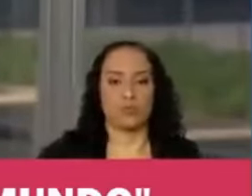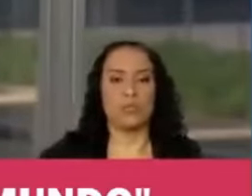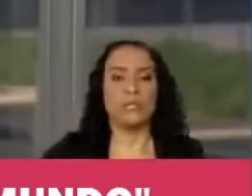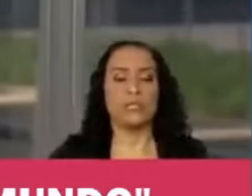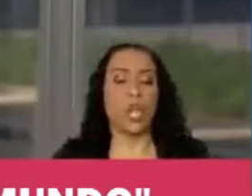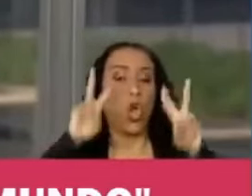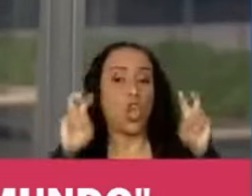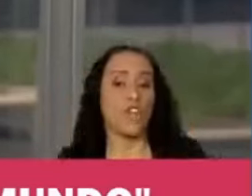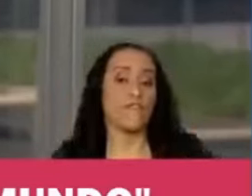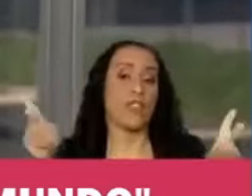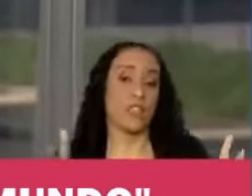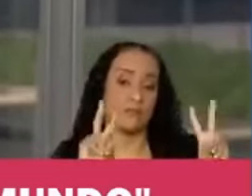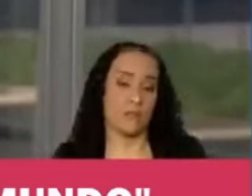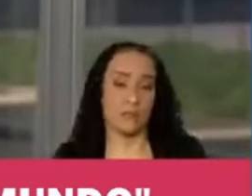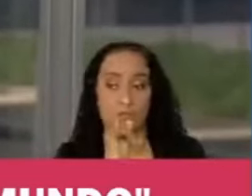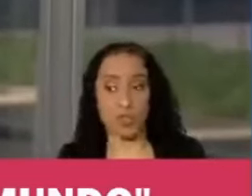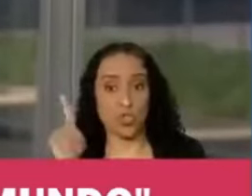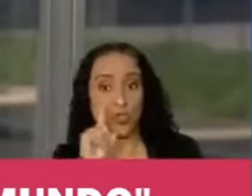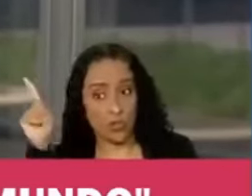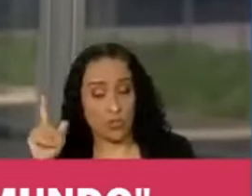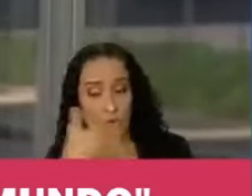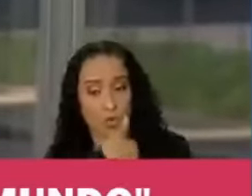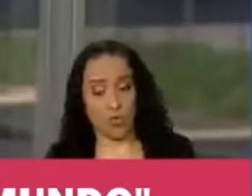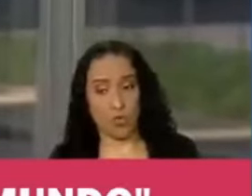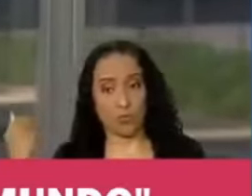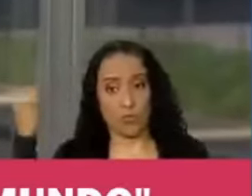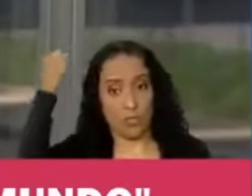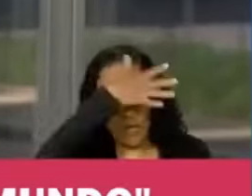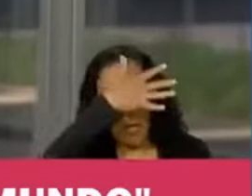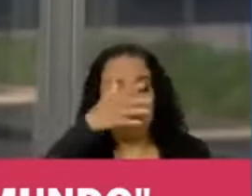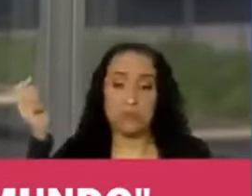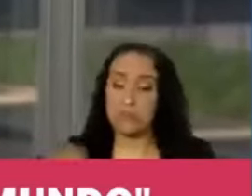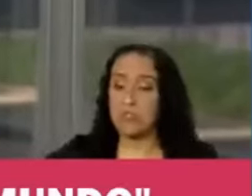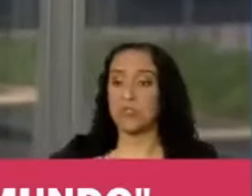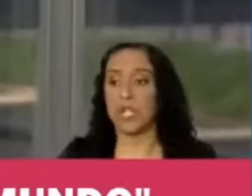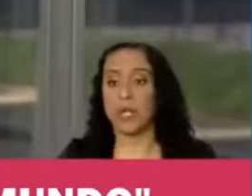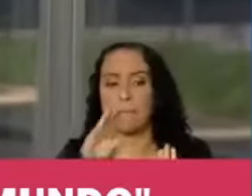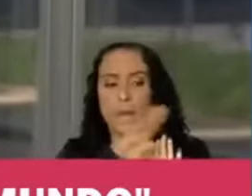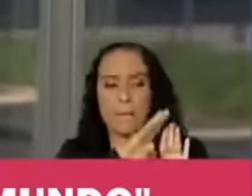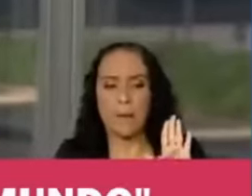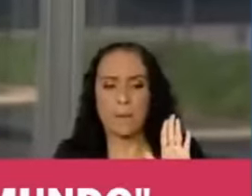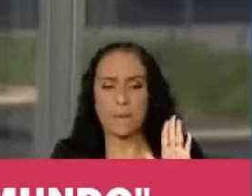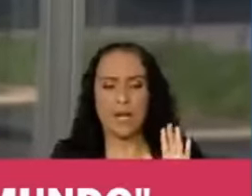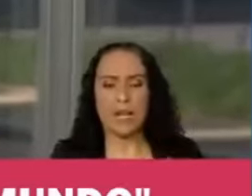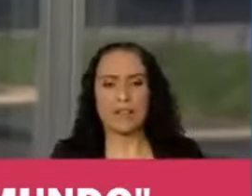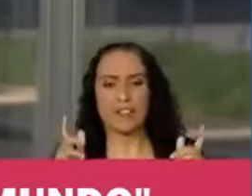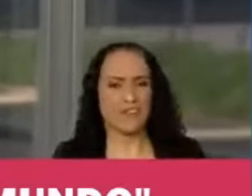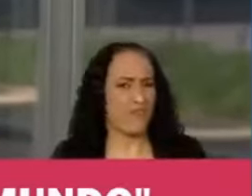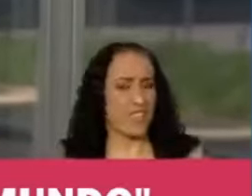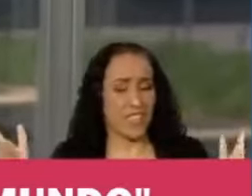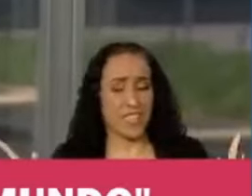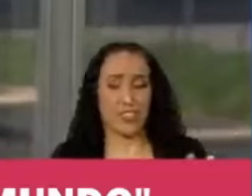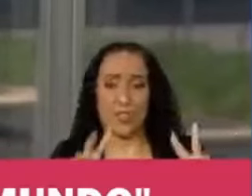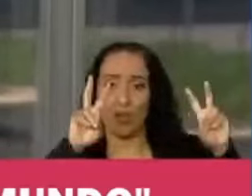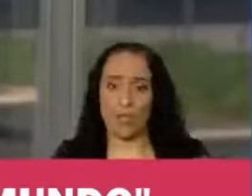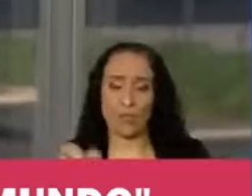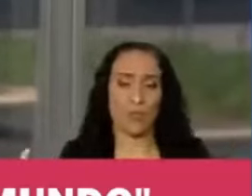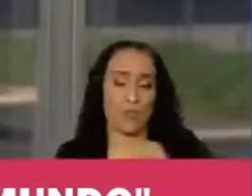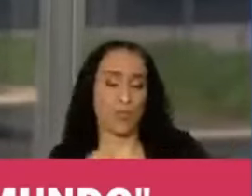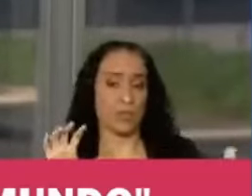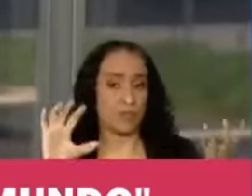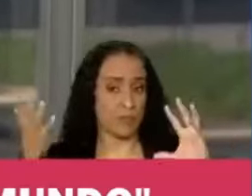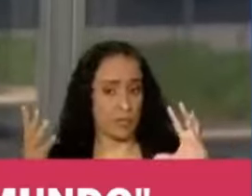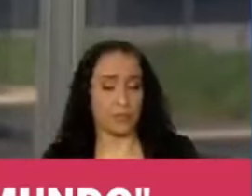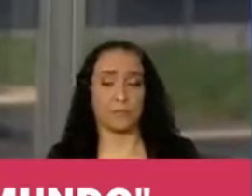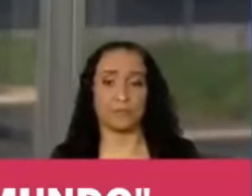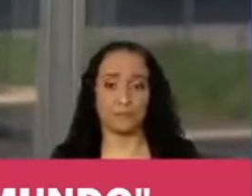temas. Os Estados Unidos, por exemplo, no governo Trump, certamente terá uma agenda bem mais refratária aos temas da mudança climática,